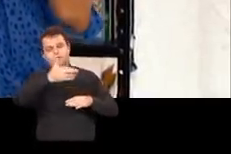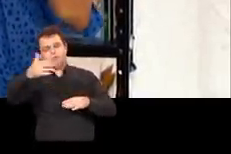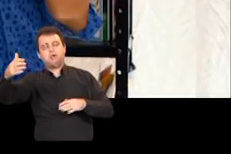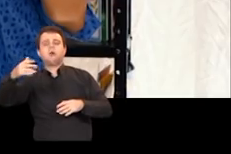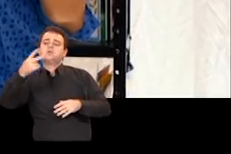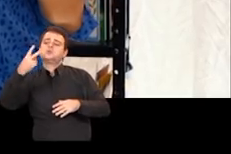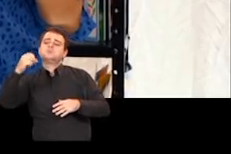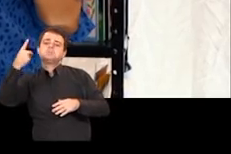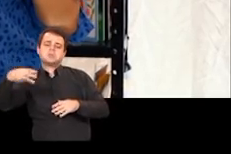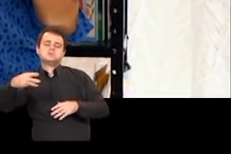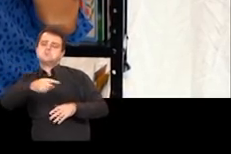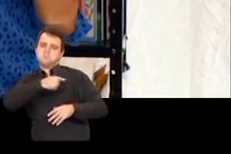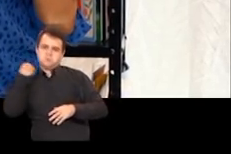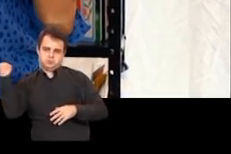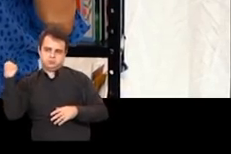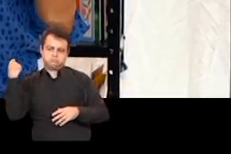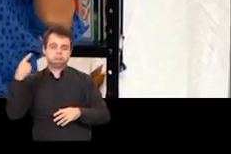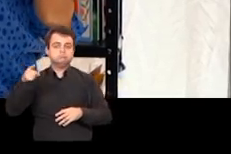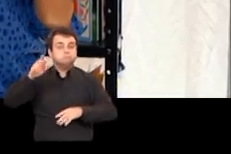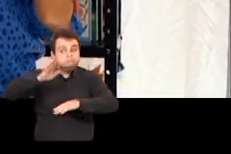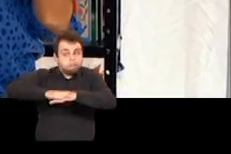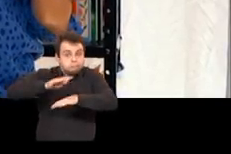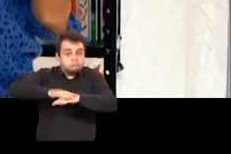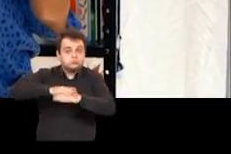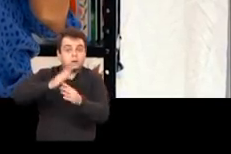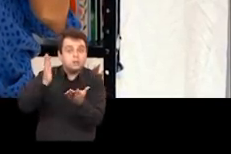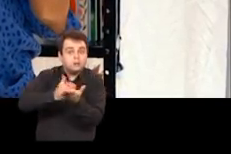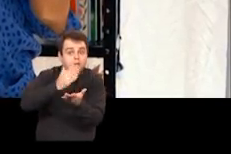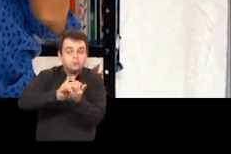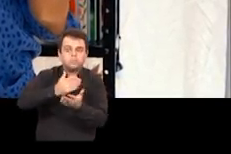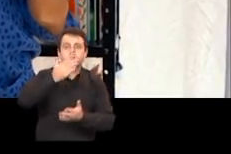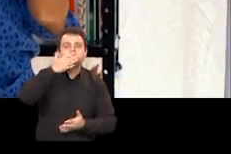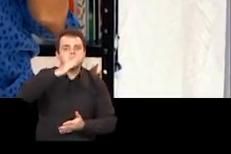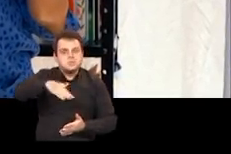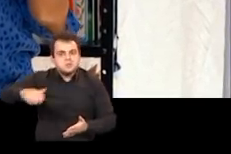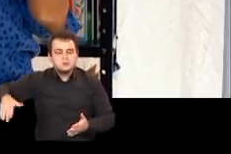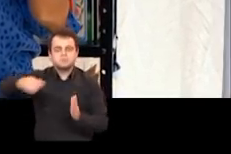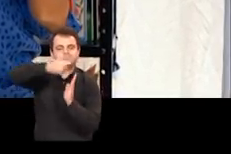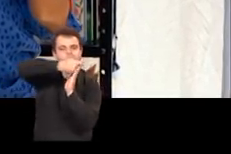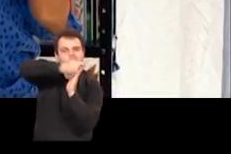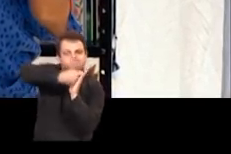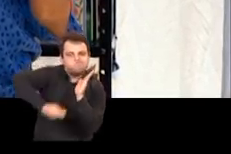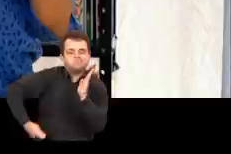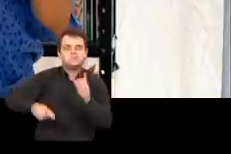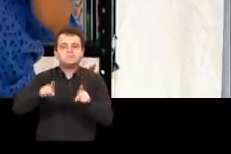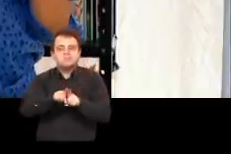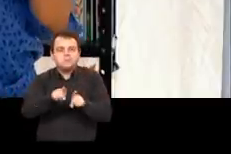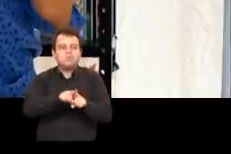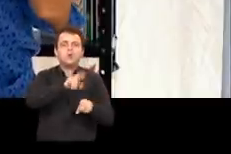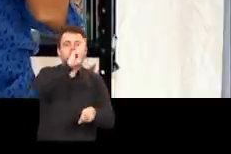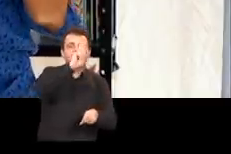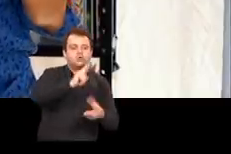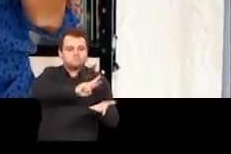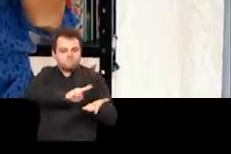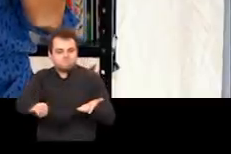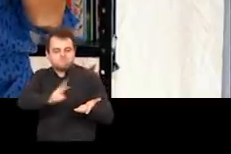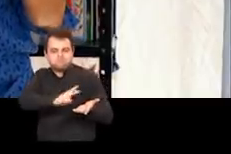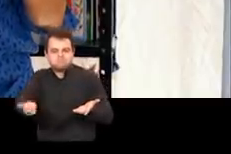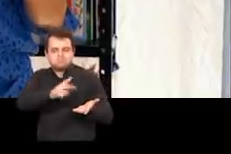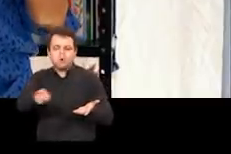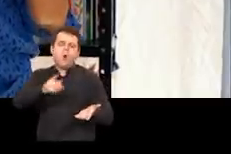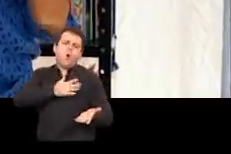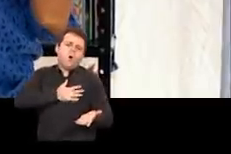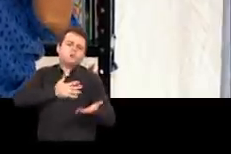2013. Foi uma escritora de literatura infanto-juvenil, roteirista e tradutora de obras russas. Gostava muito